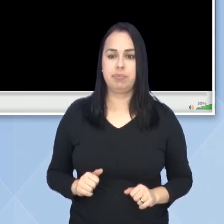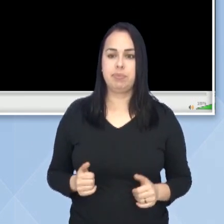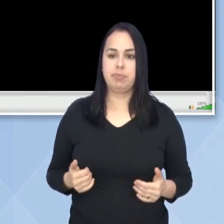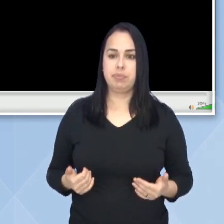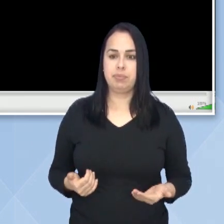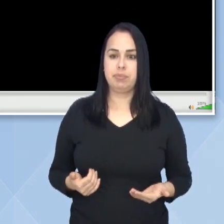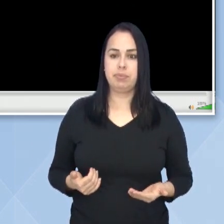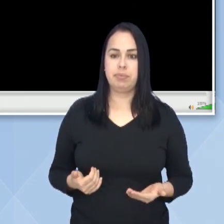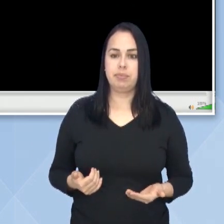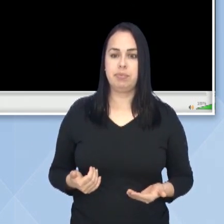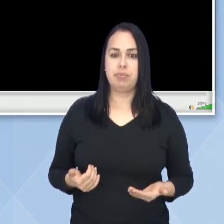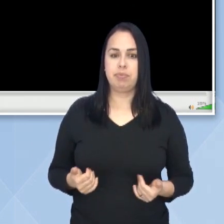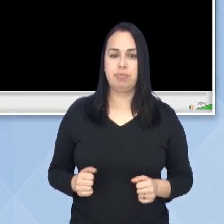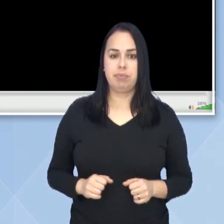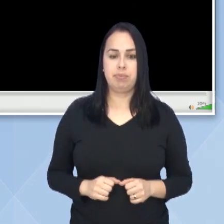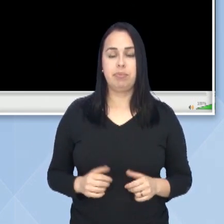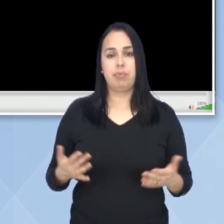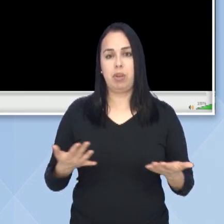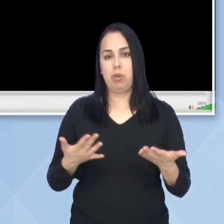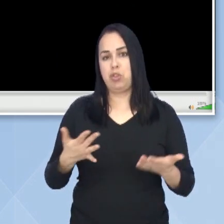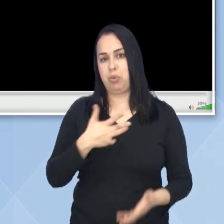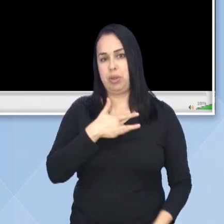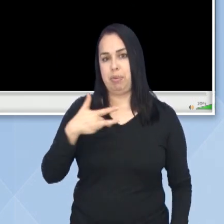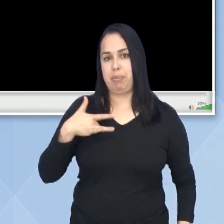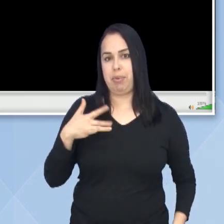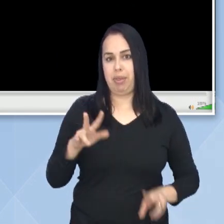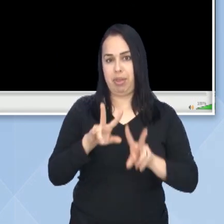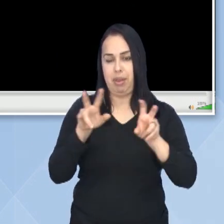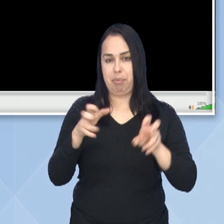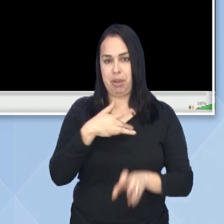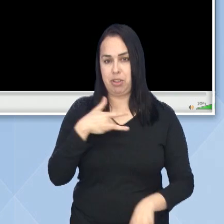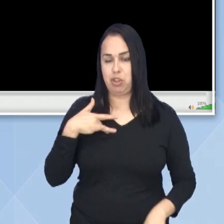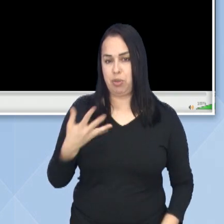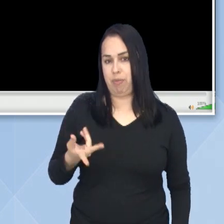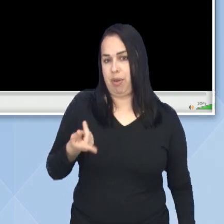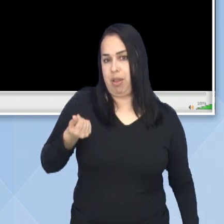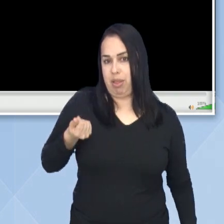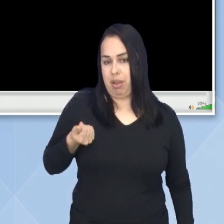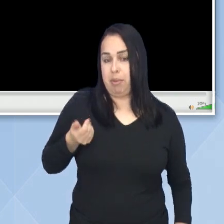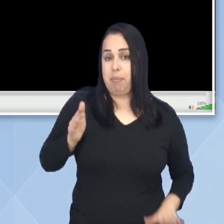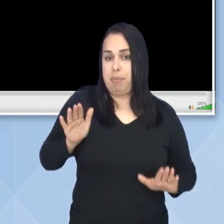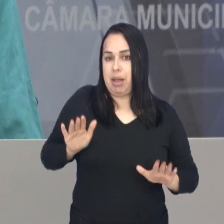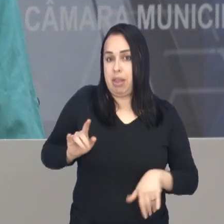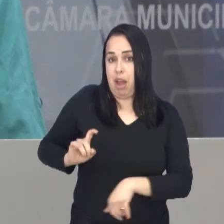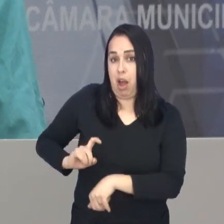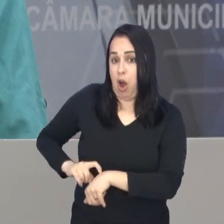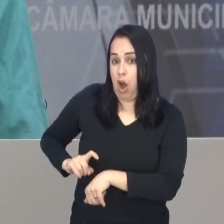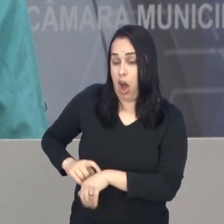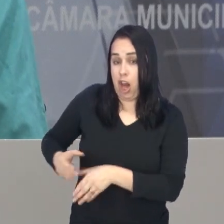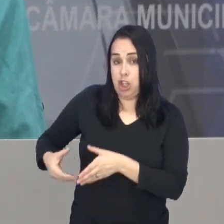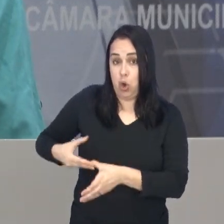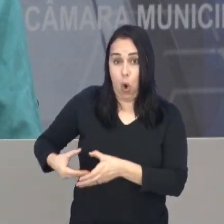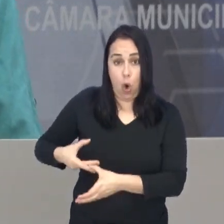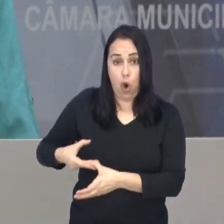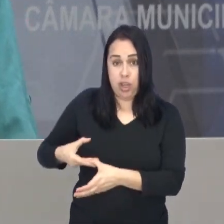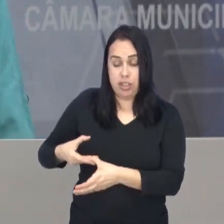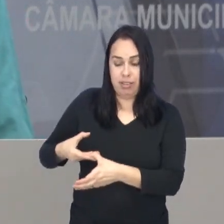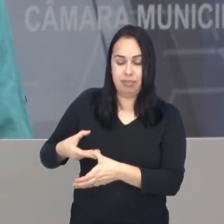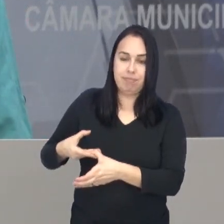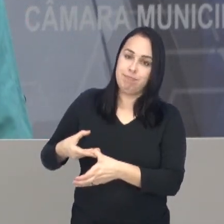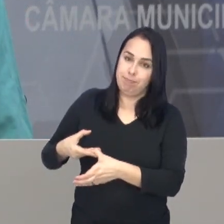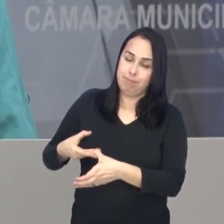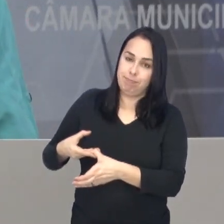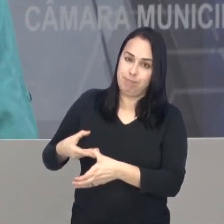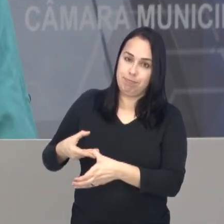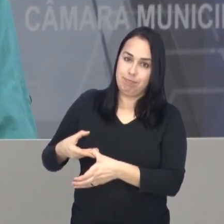saúde hoje, né? Queremos uma cidade com saúde, com qualidade, com tudo, mas na hora de abrir concurso, nós estamos